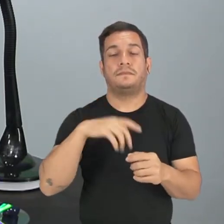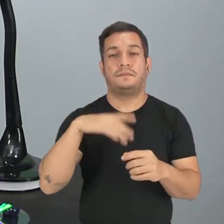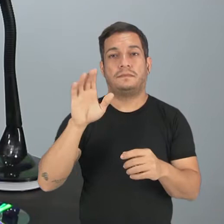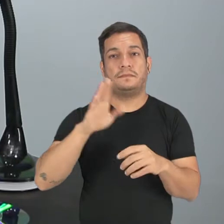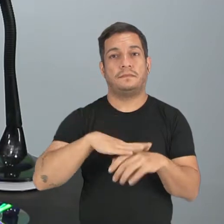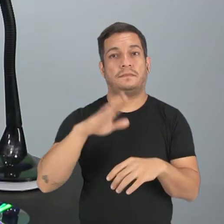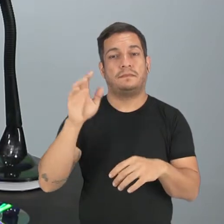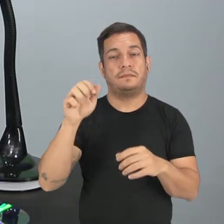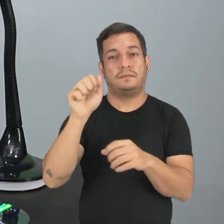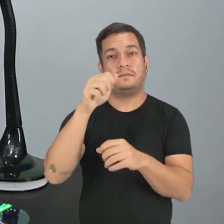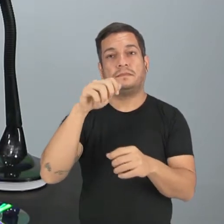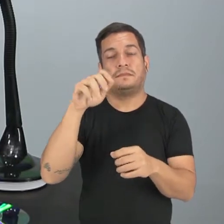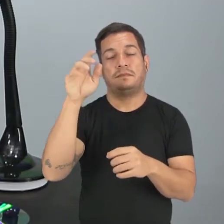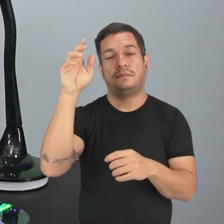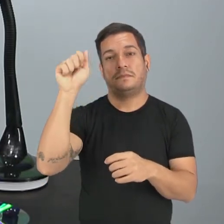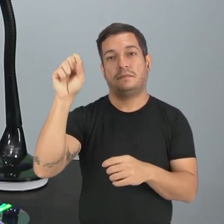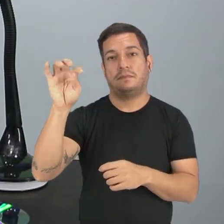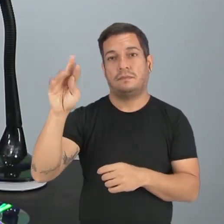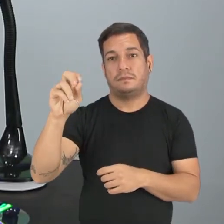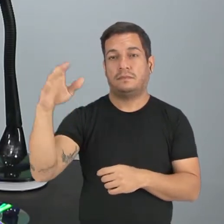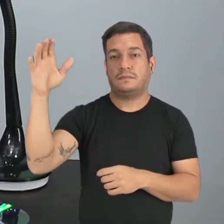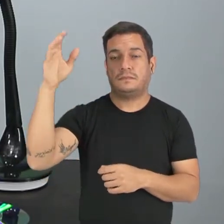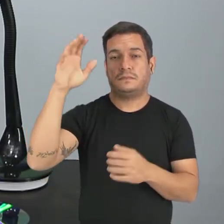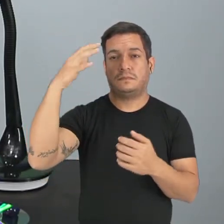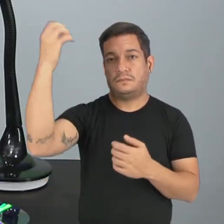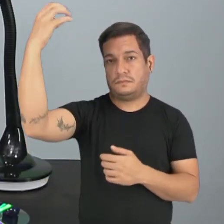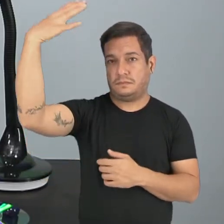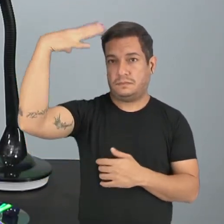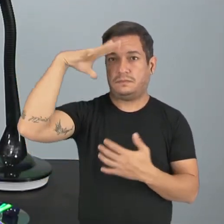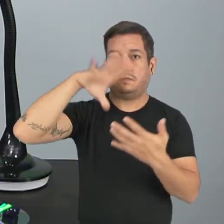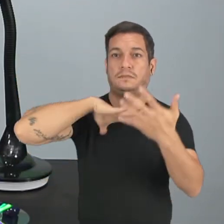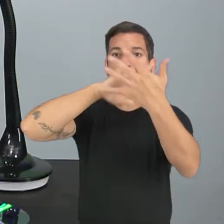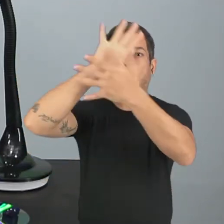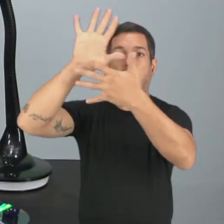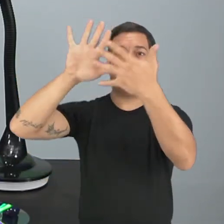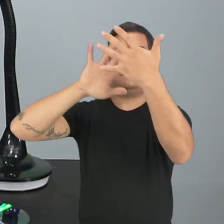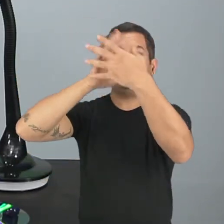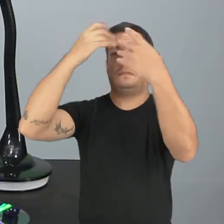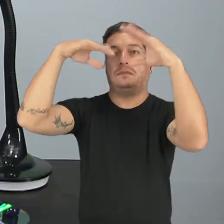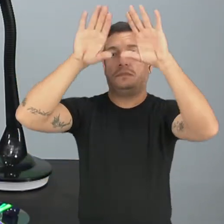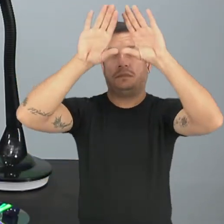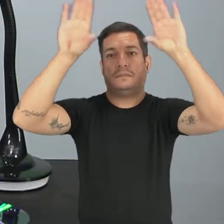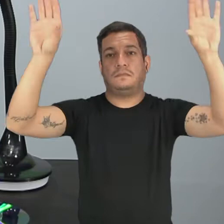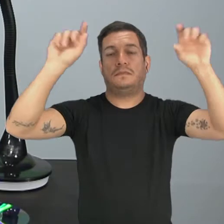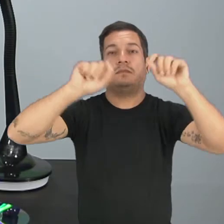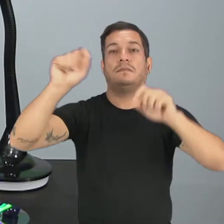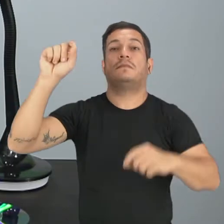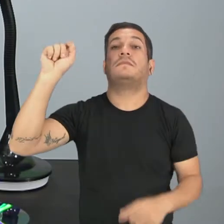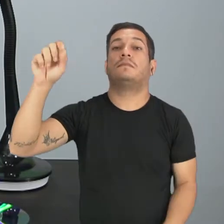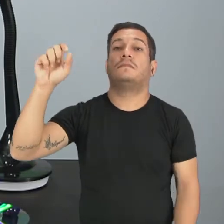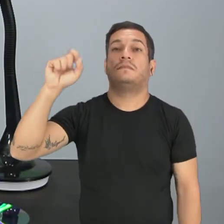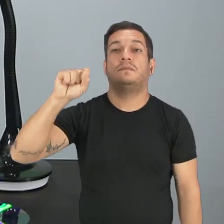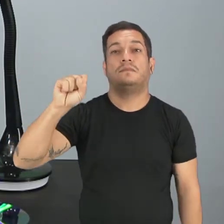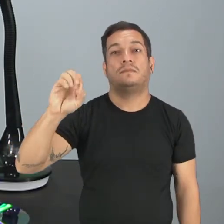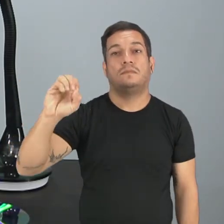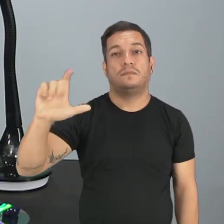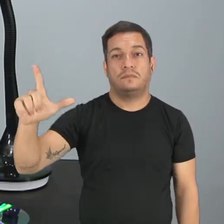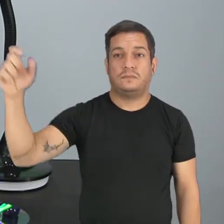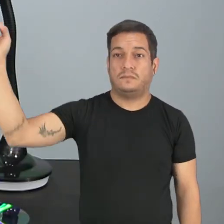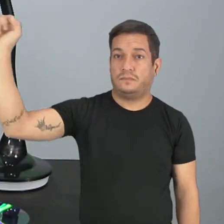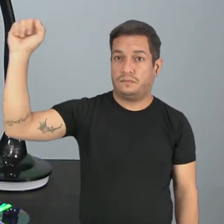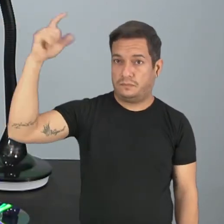que existe no nosso planeta Terra, no nosso universo, no nosso céu, é o Sol. Por quê? Porque